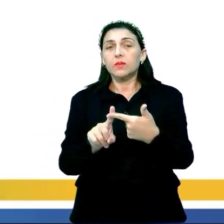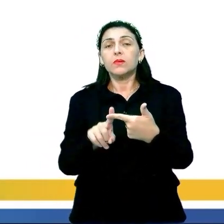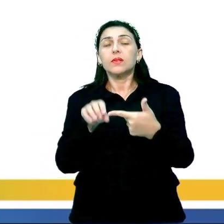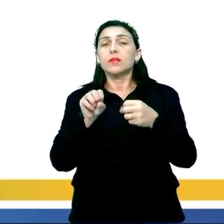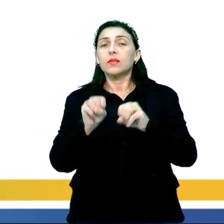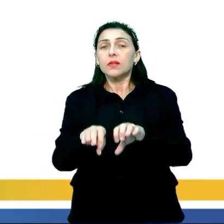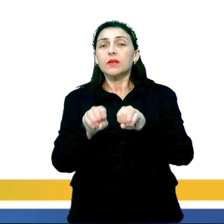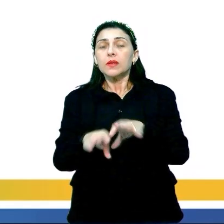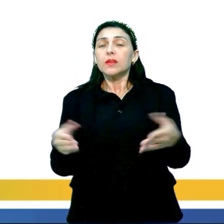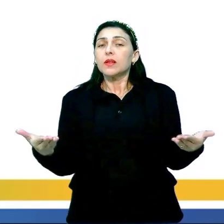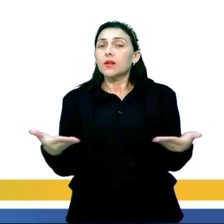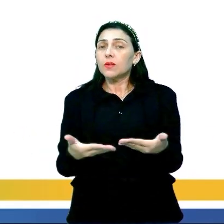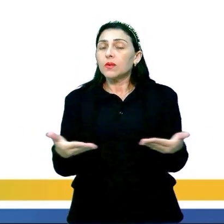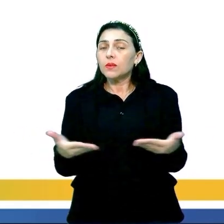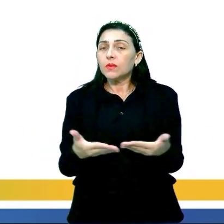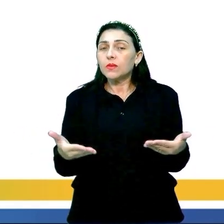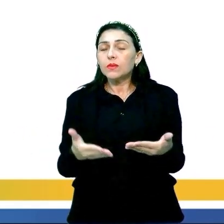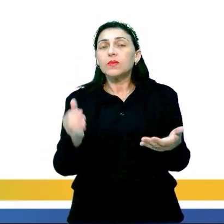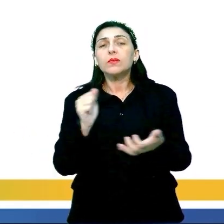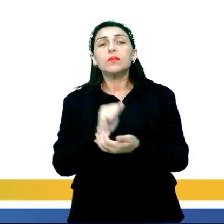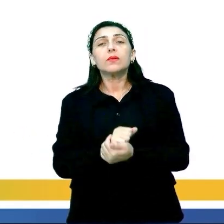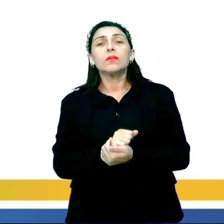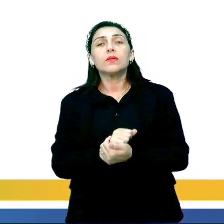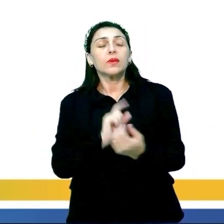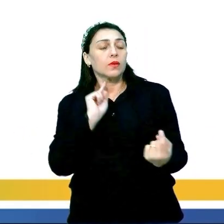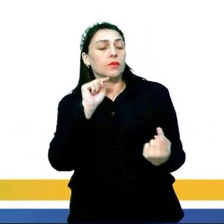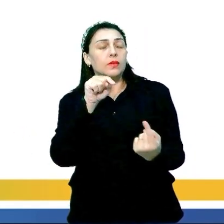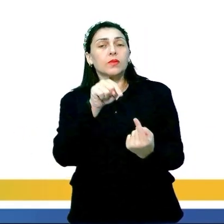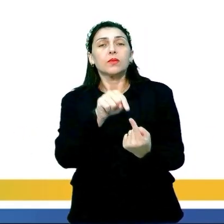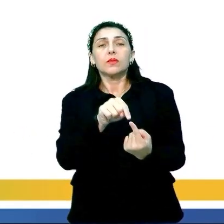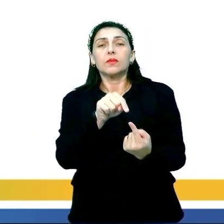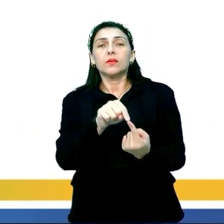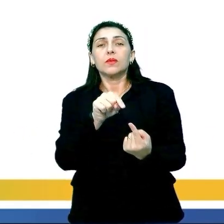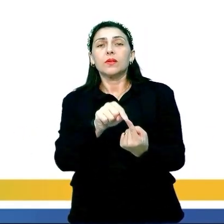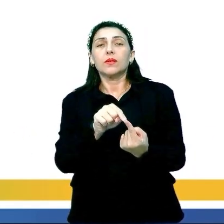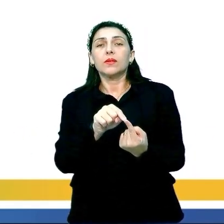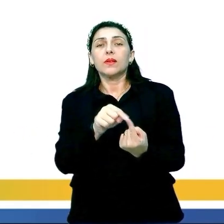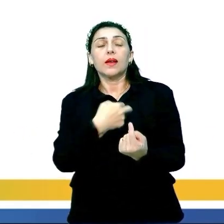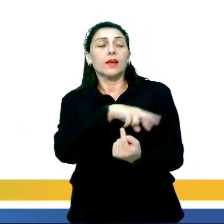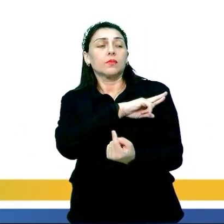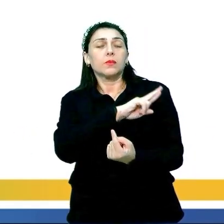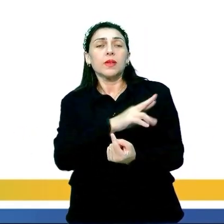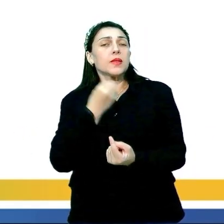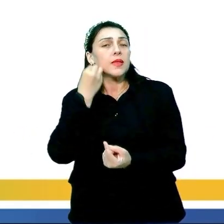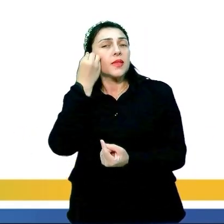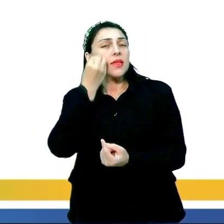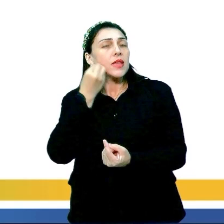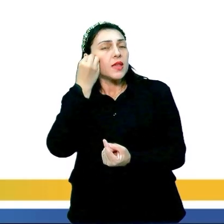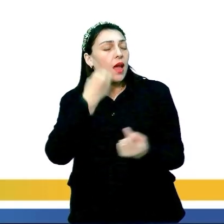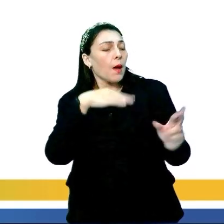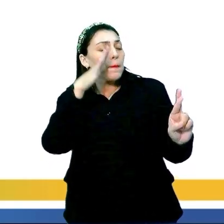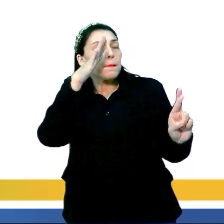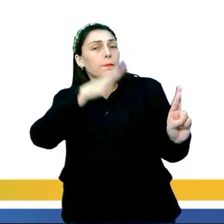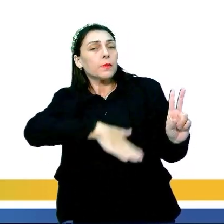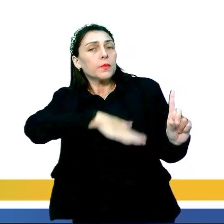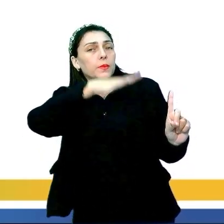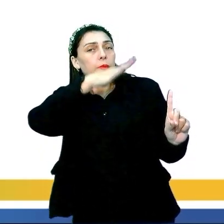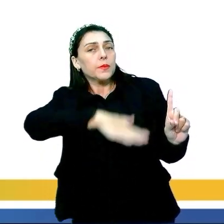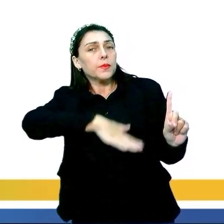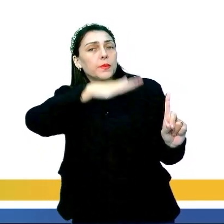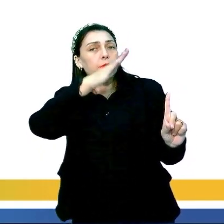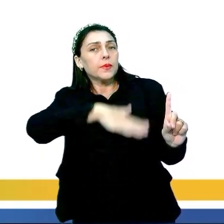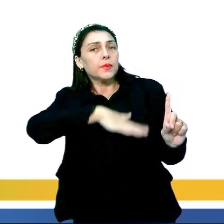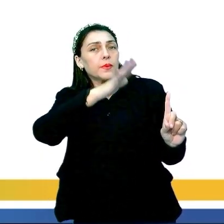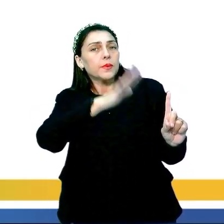trabalhar hoje, que seria a função que tem o dever de tentar persuadir